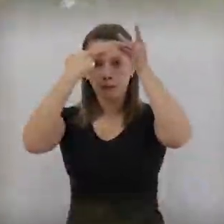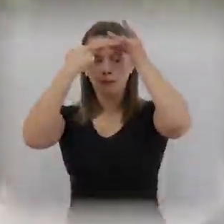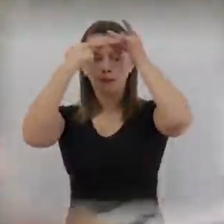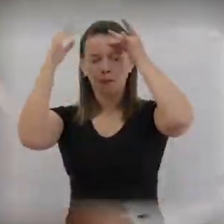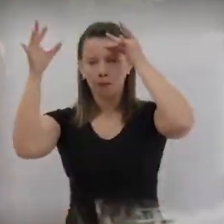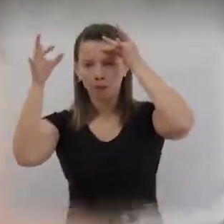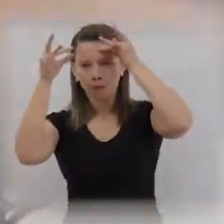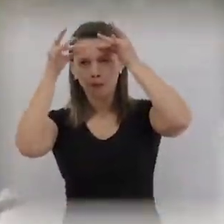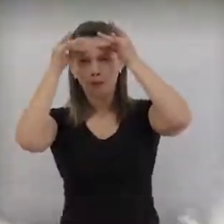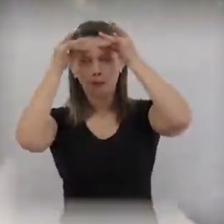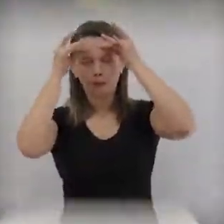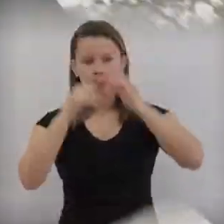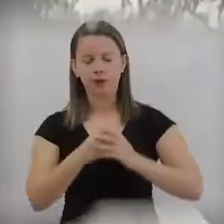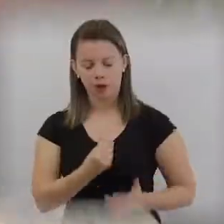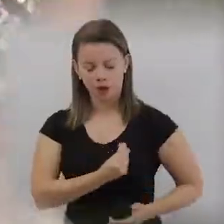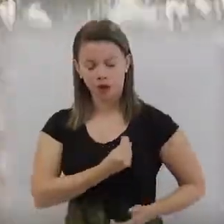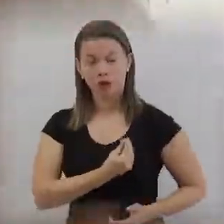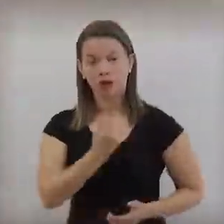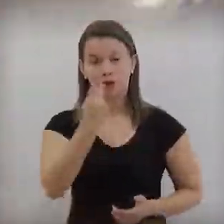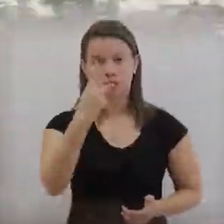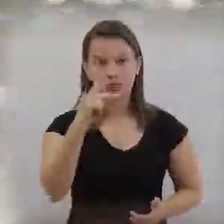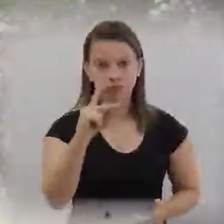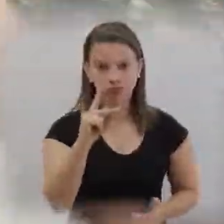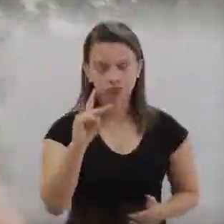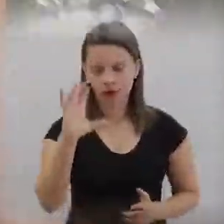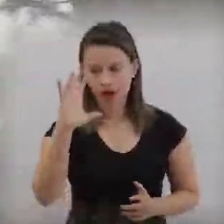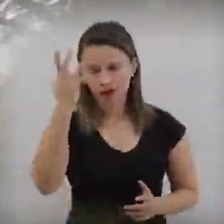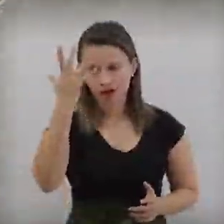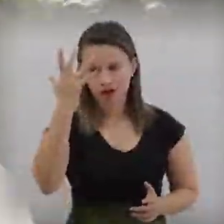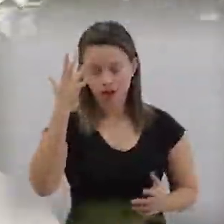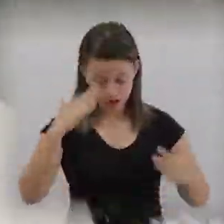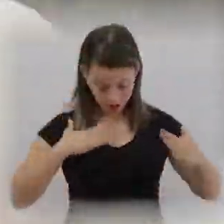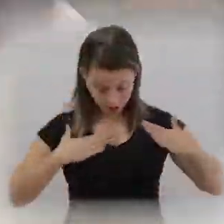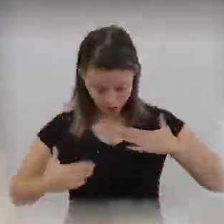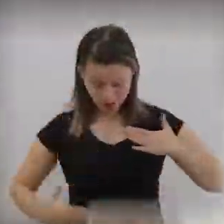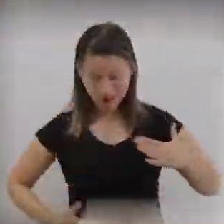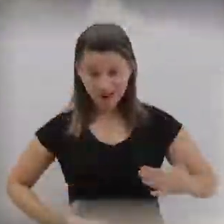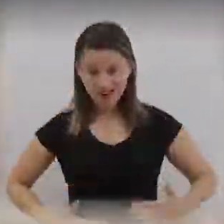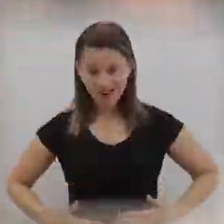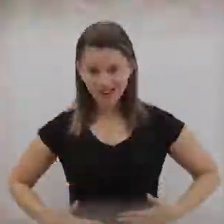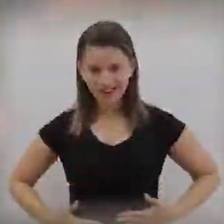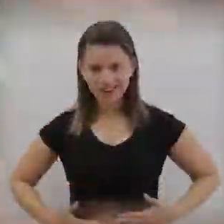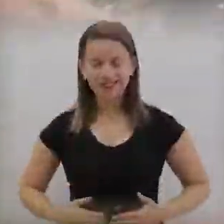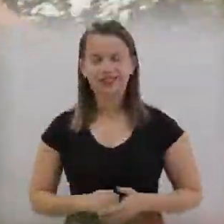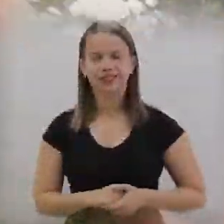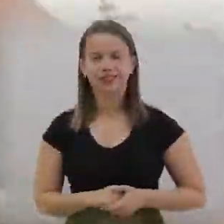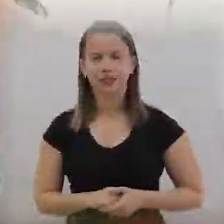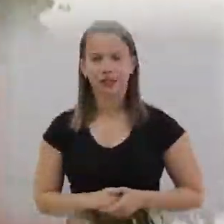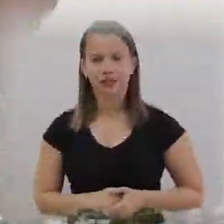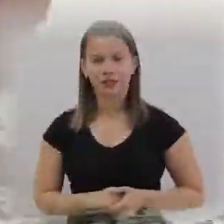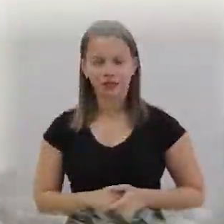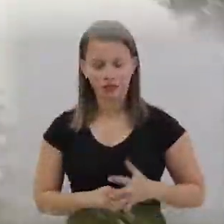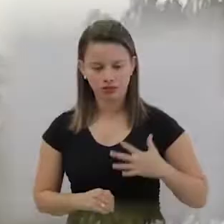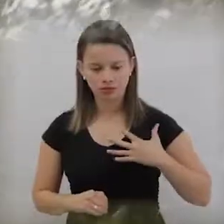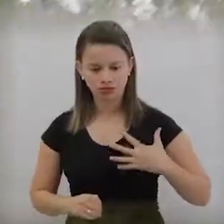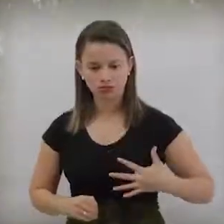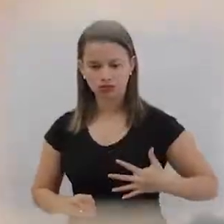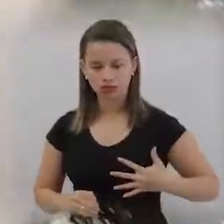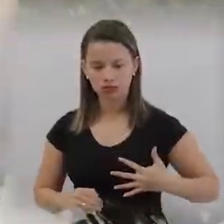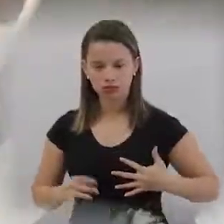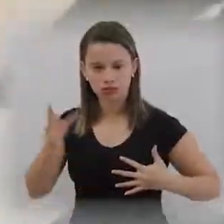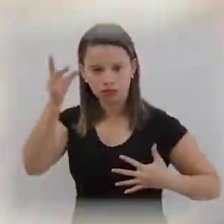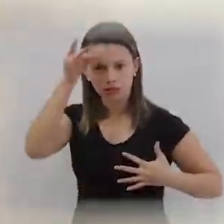sua vida está escrito no corpo. O corpo registra cada momento